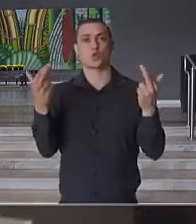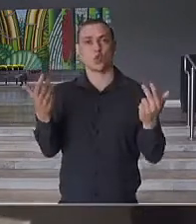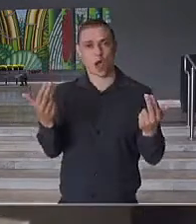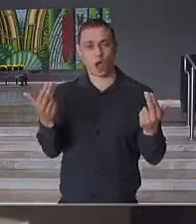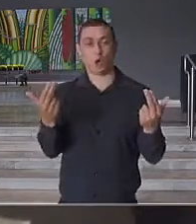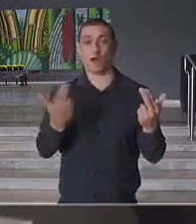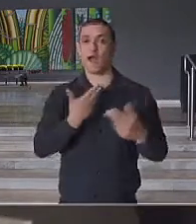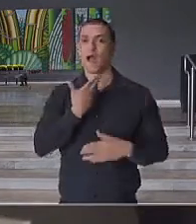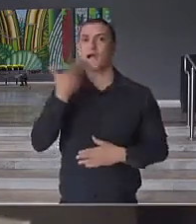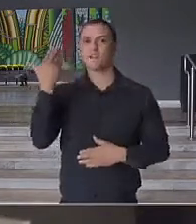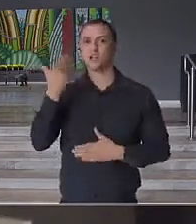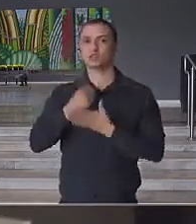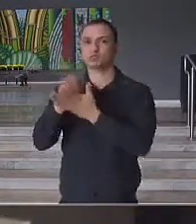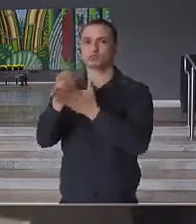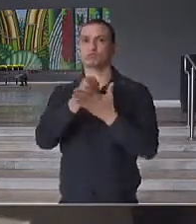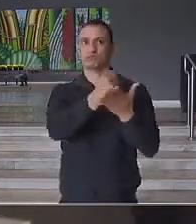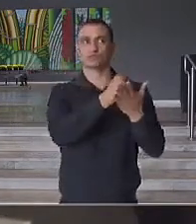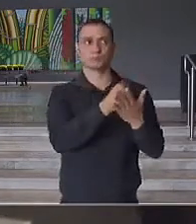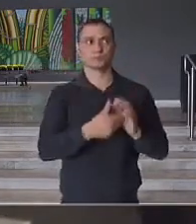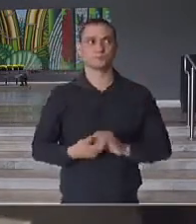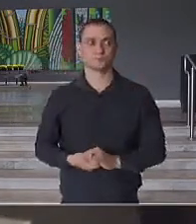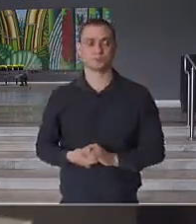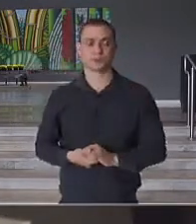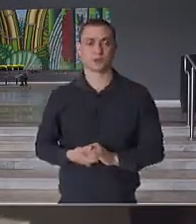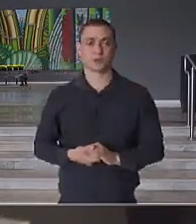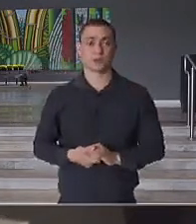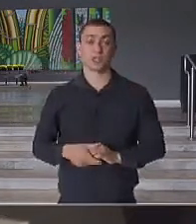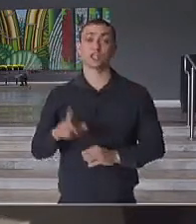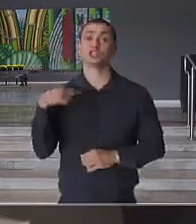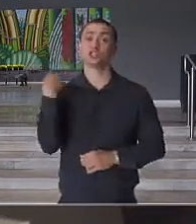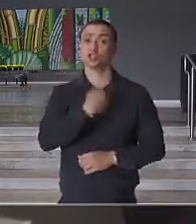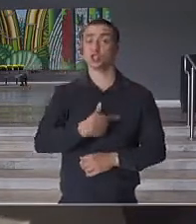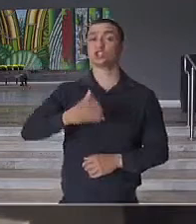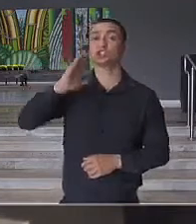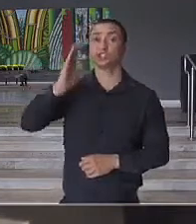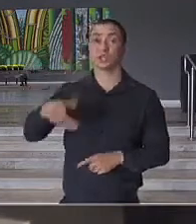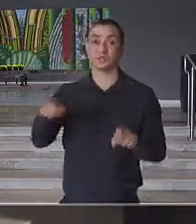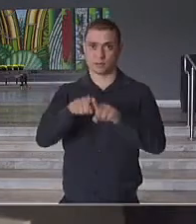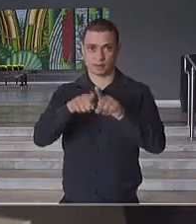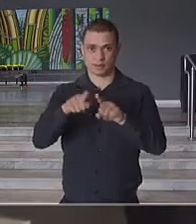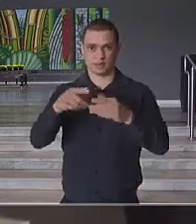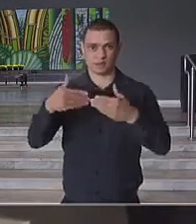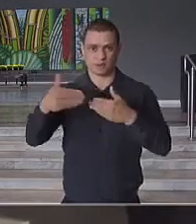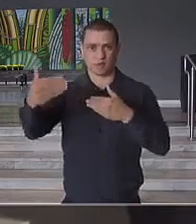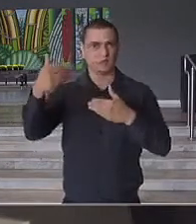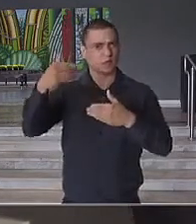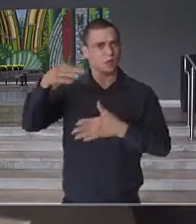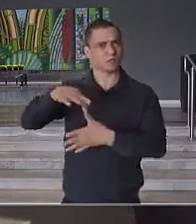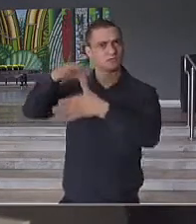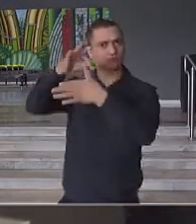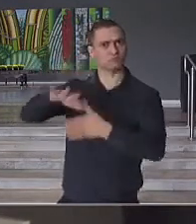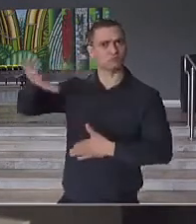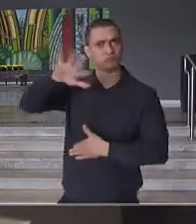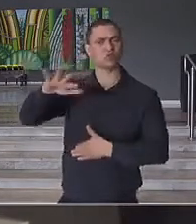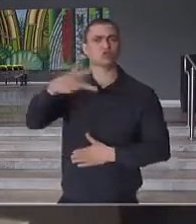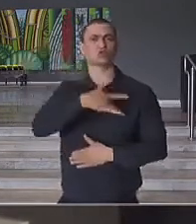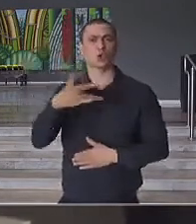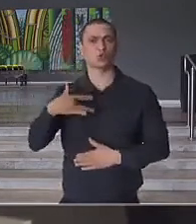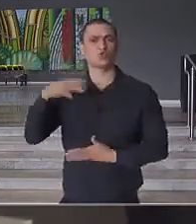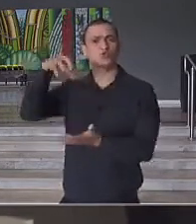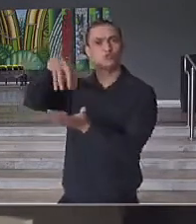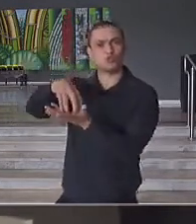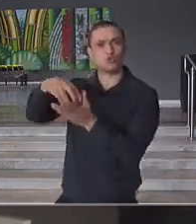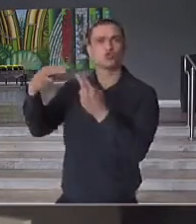vai facilitar bastante. E nós temos a experiência, as unidades sanitárias, nossos postos de saúde,